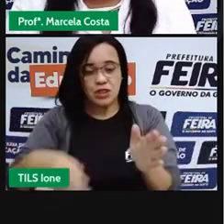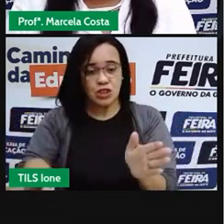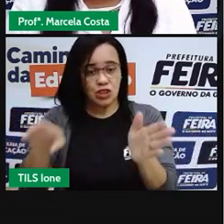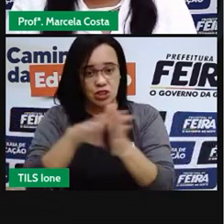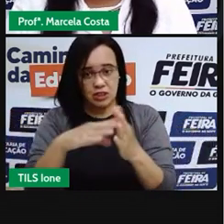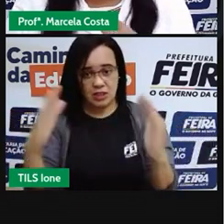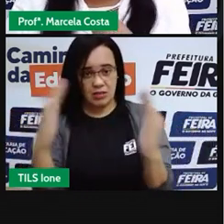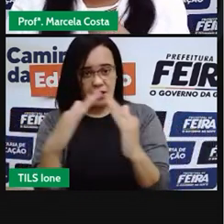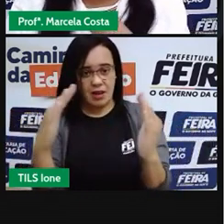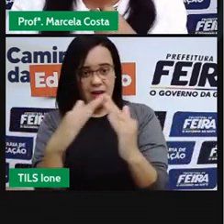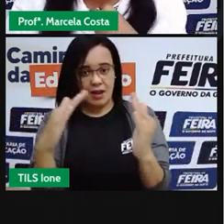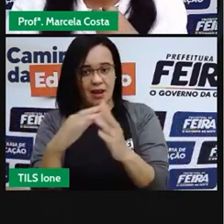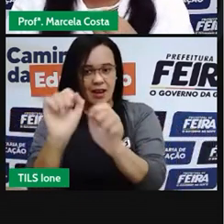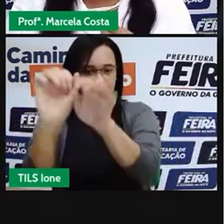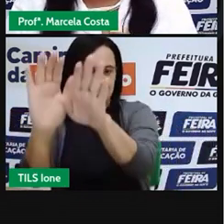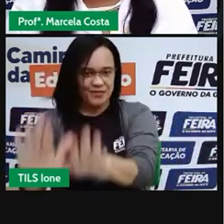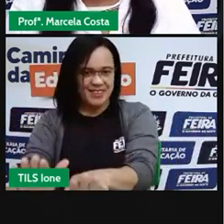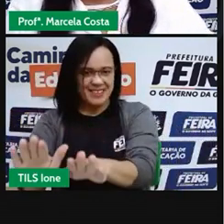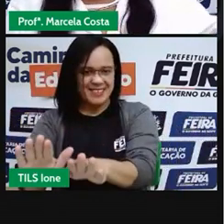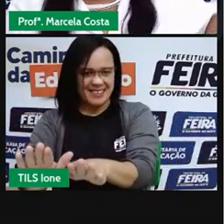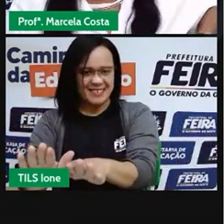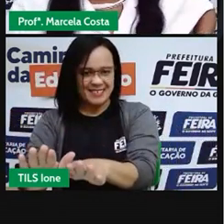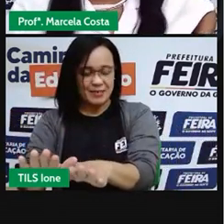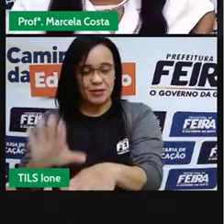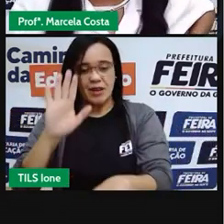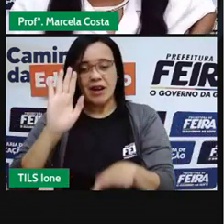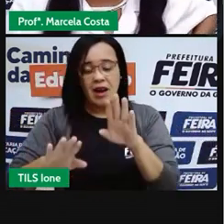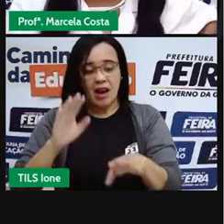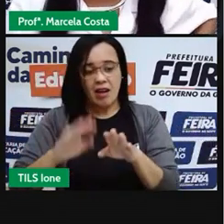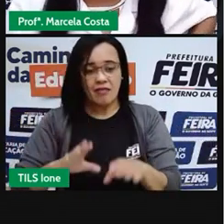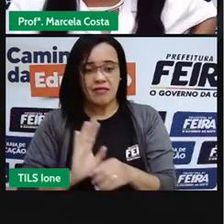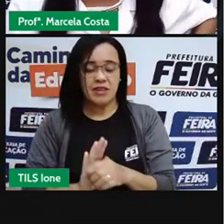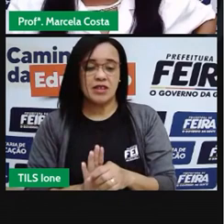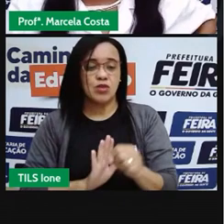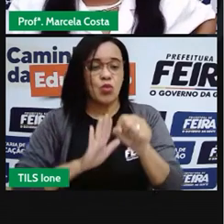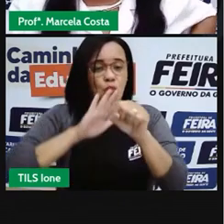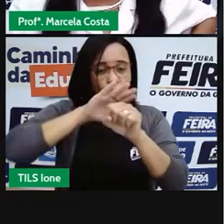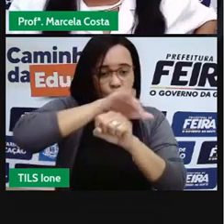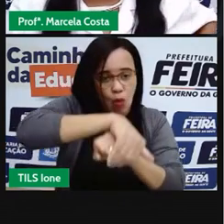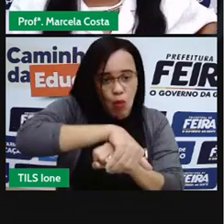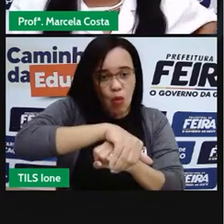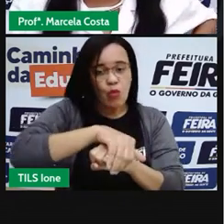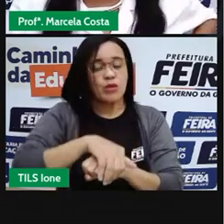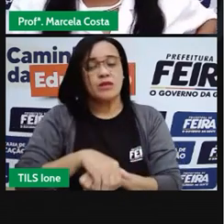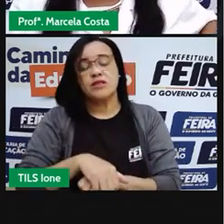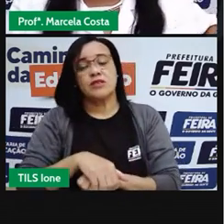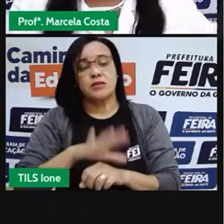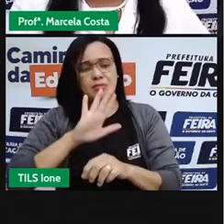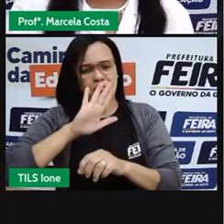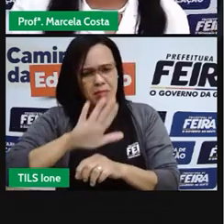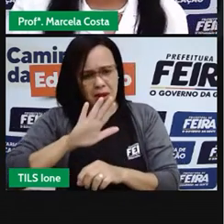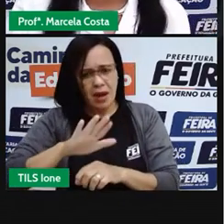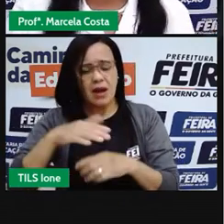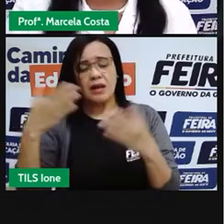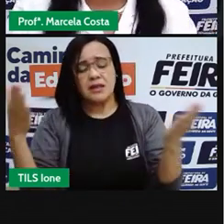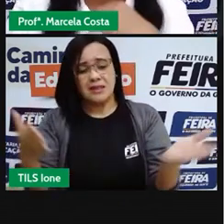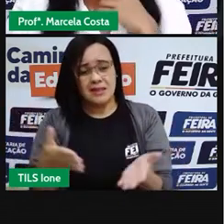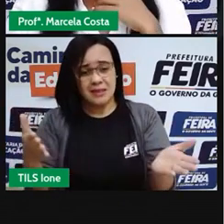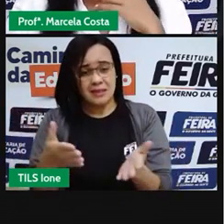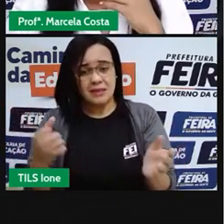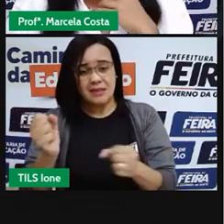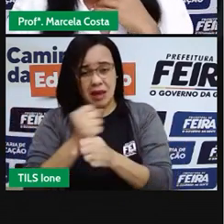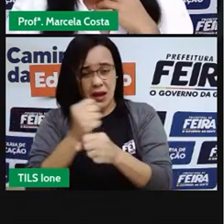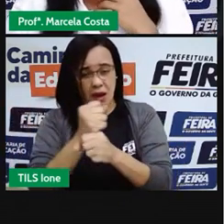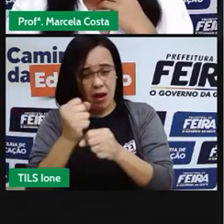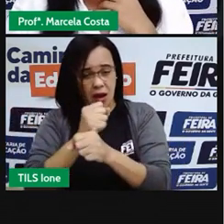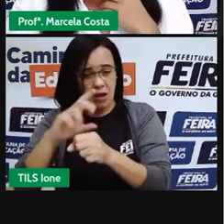por esse casarão, fazia dele uma pousada. O casarão Olhos d'Água passou por algumas reformas ao longo do tempo. A mais